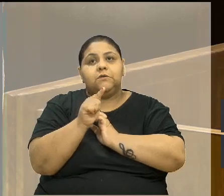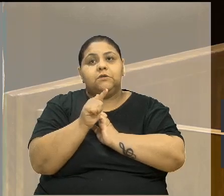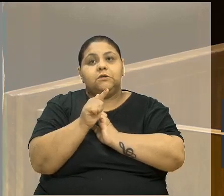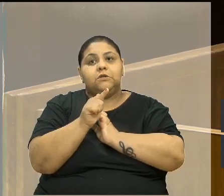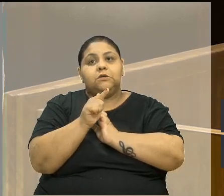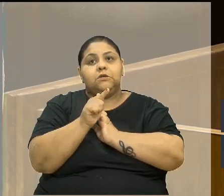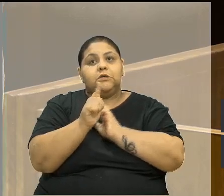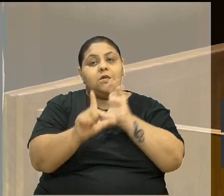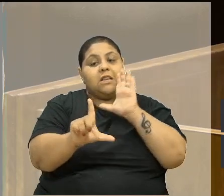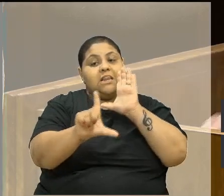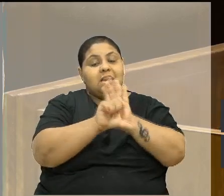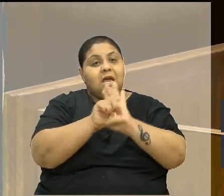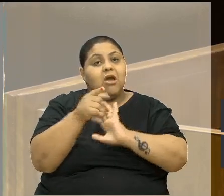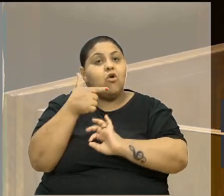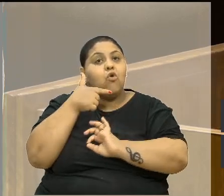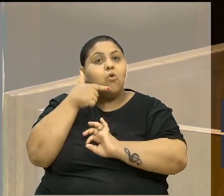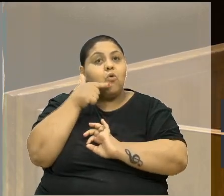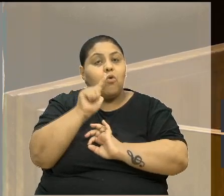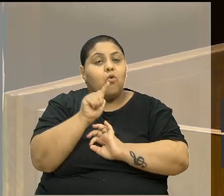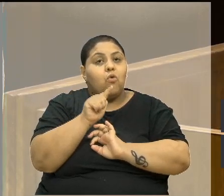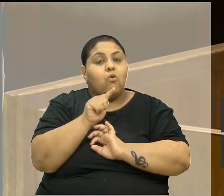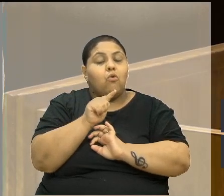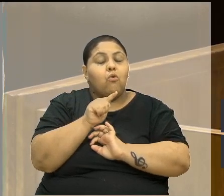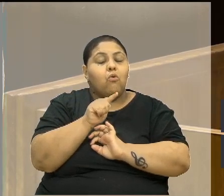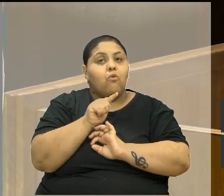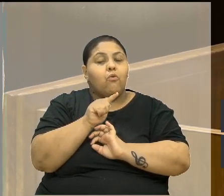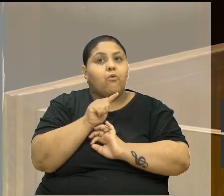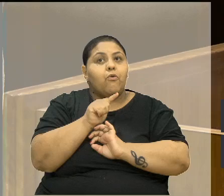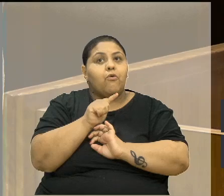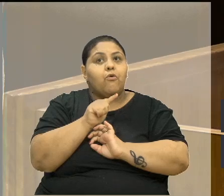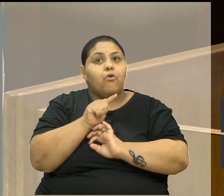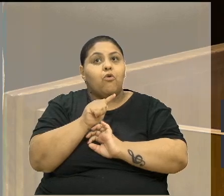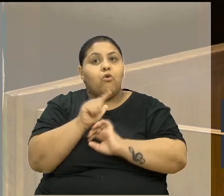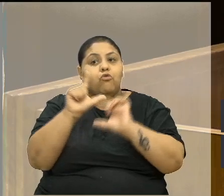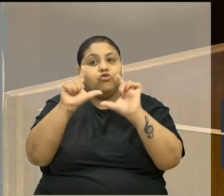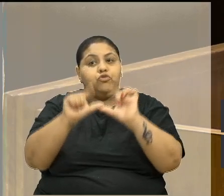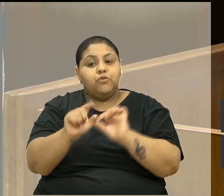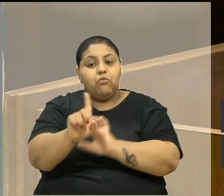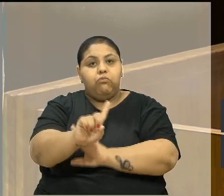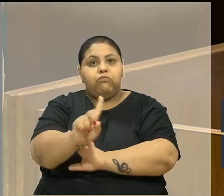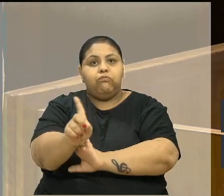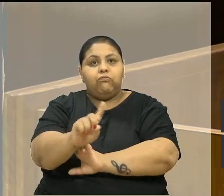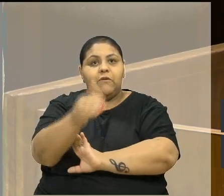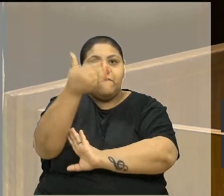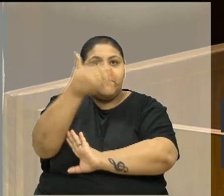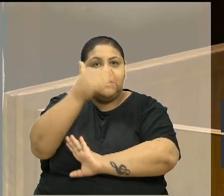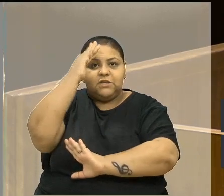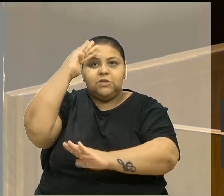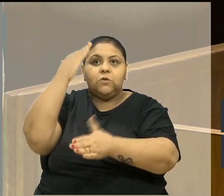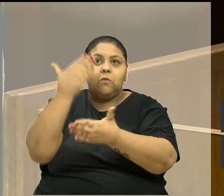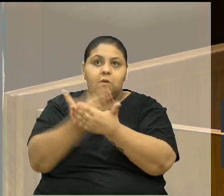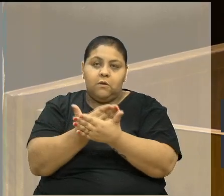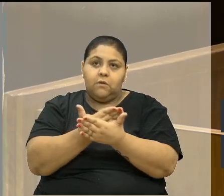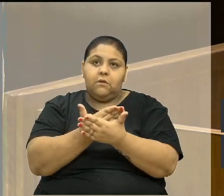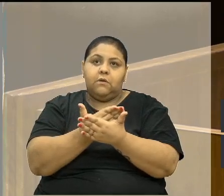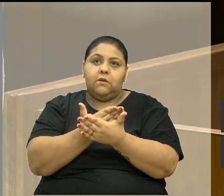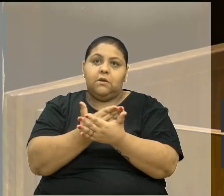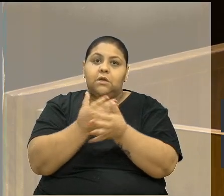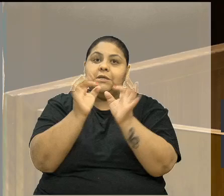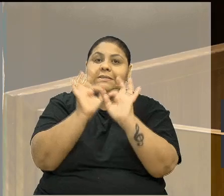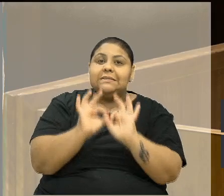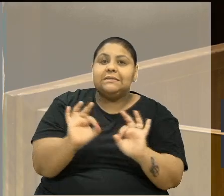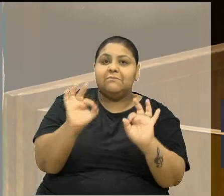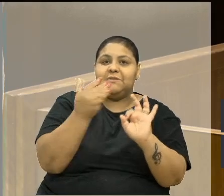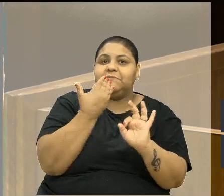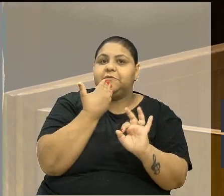lei a gente conseguir, né, colocar um redutor de velocidade na frente da escola. Então, por esses simples